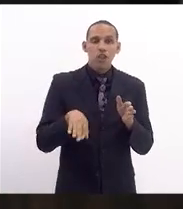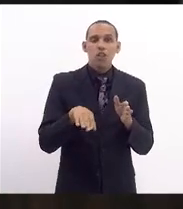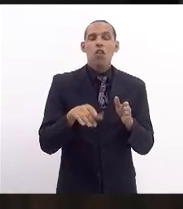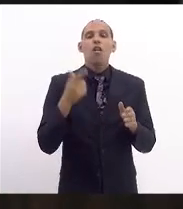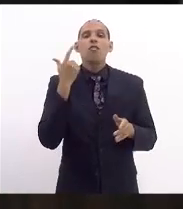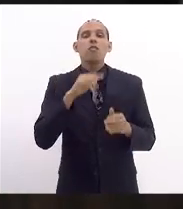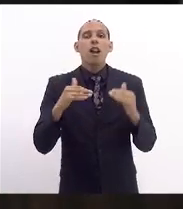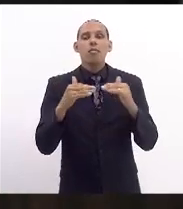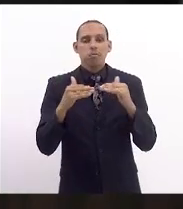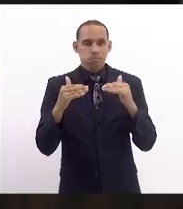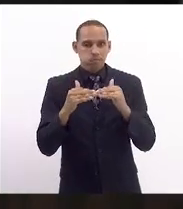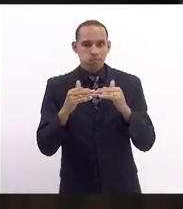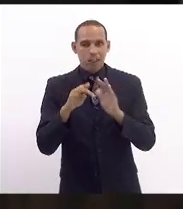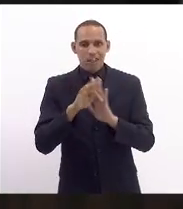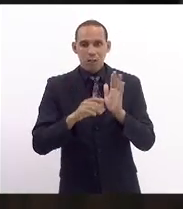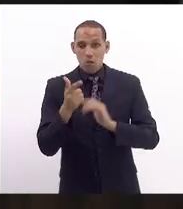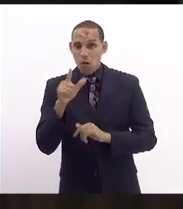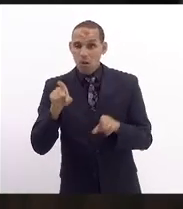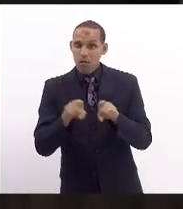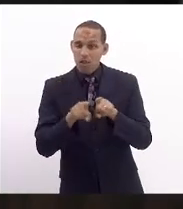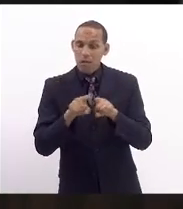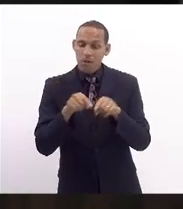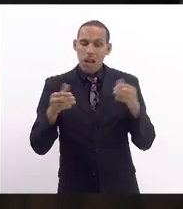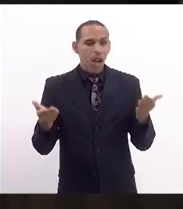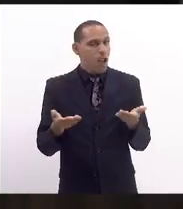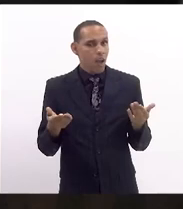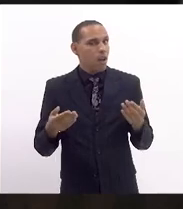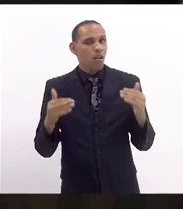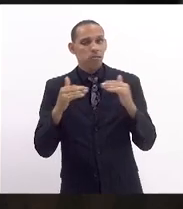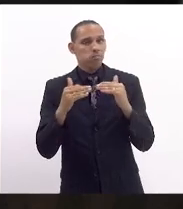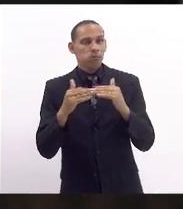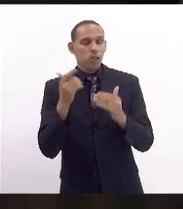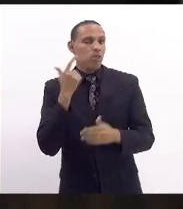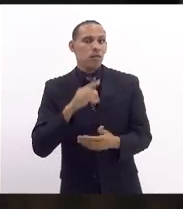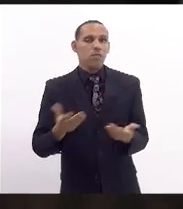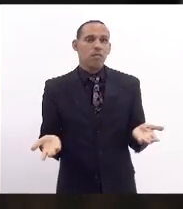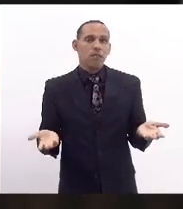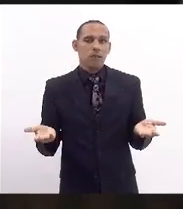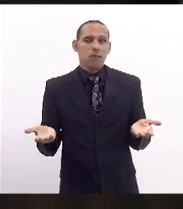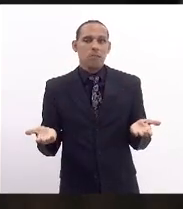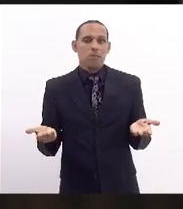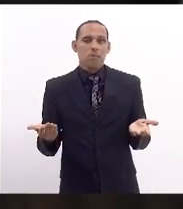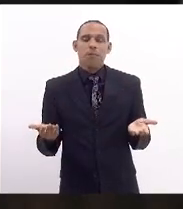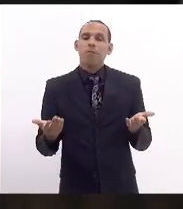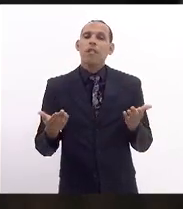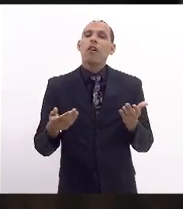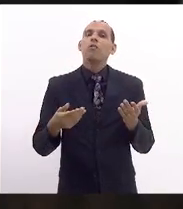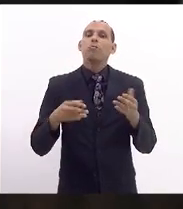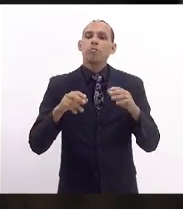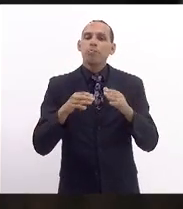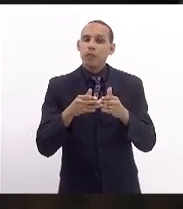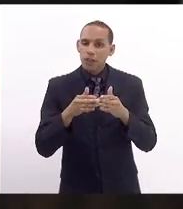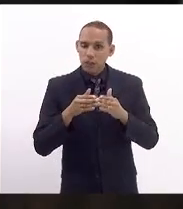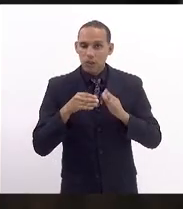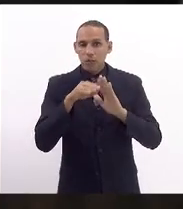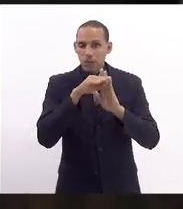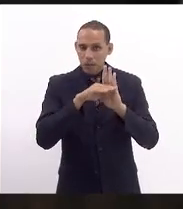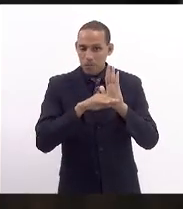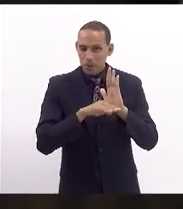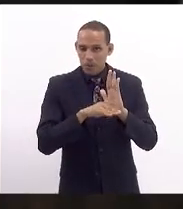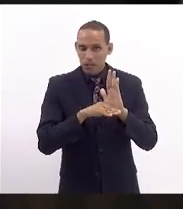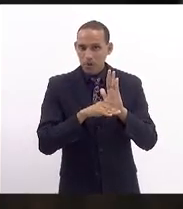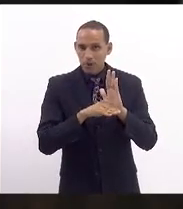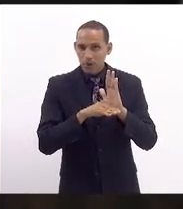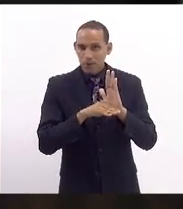nos outros textos esse texto também nós chegamos um bom tempo então eu vou chamar o trabalho saude e vou